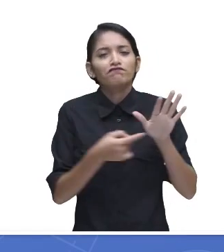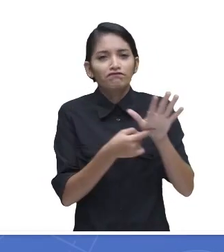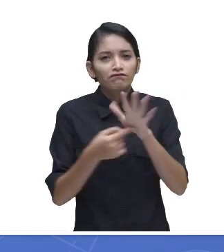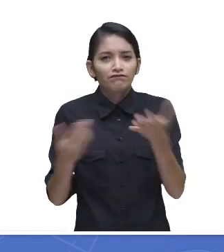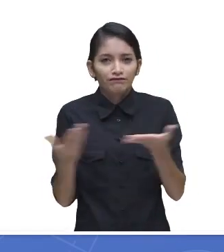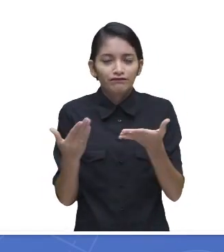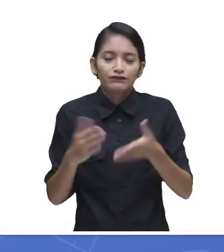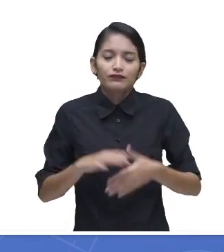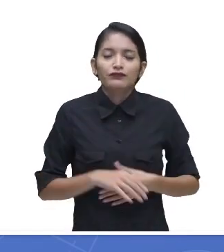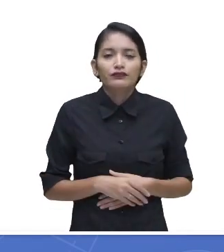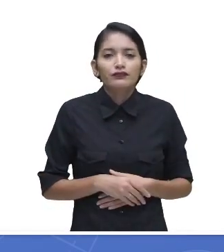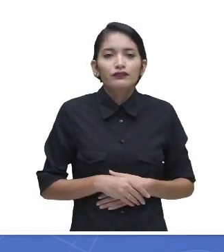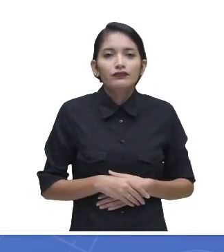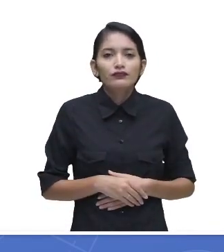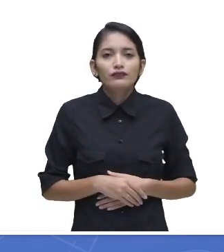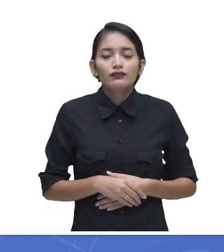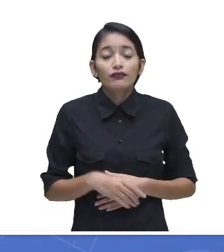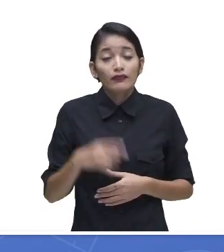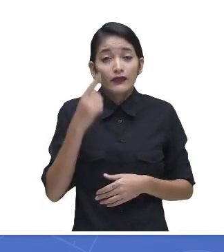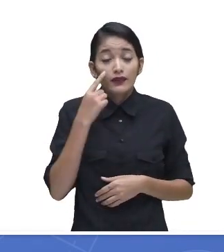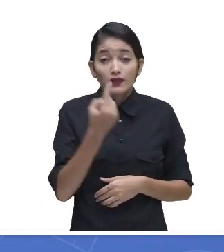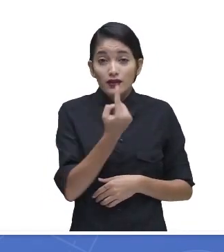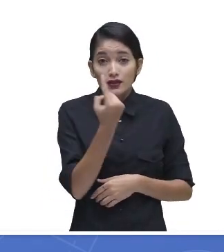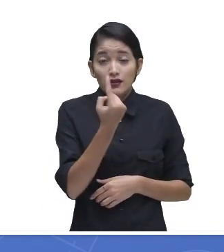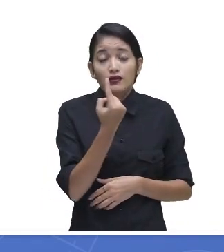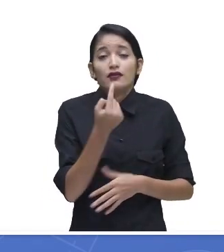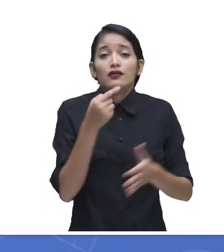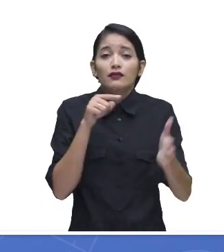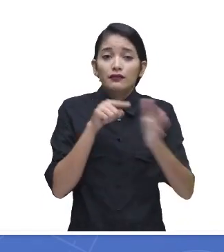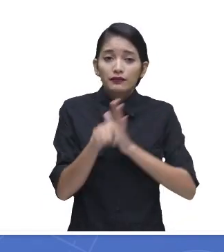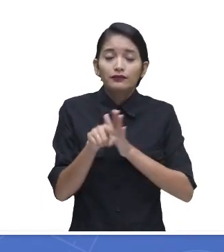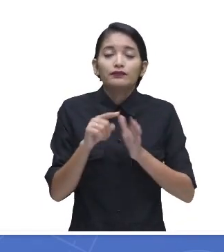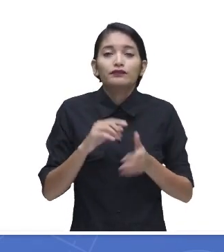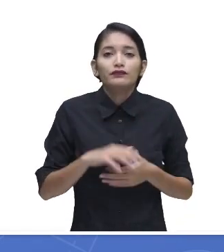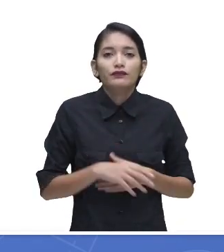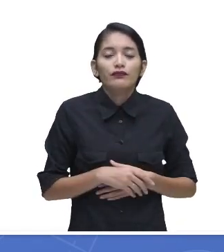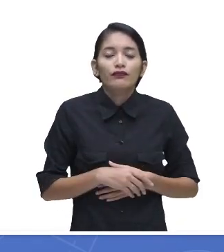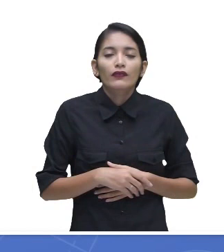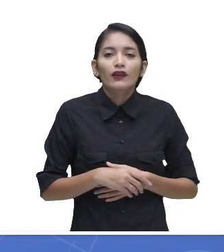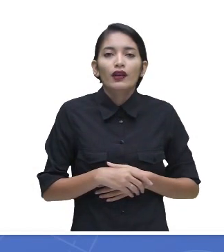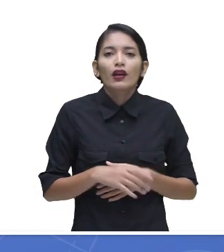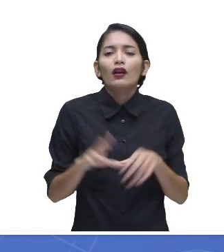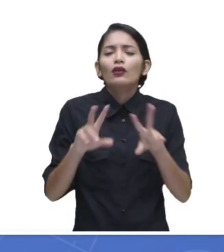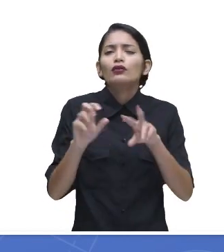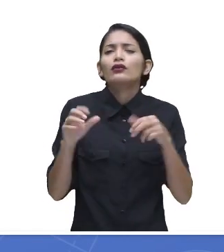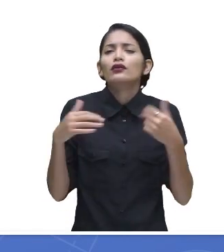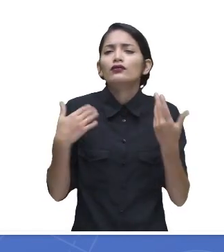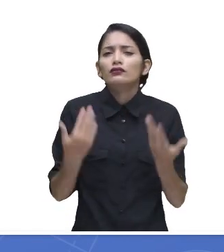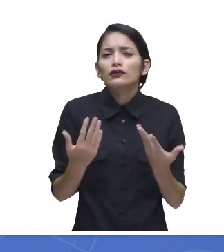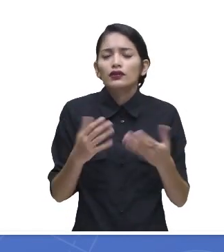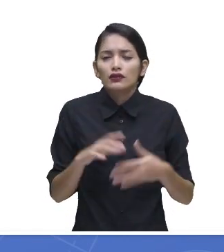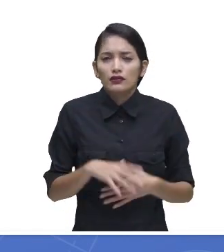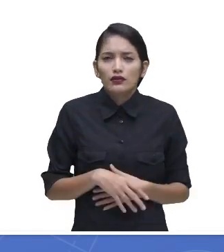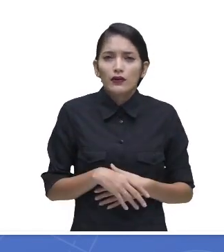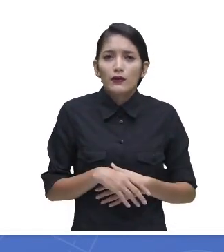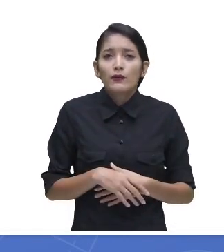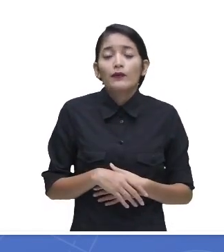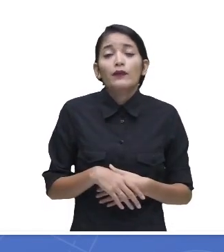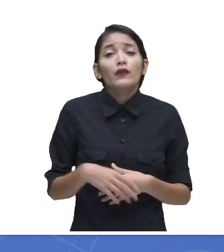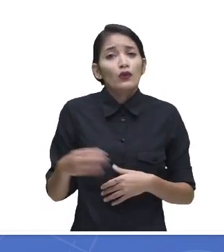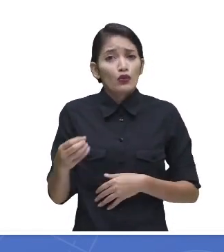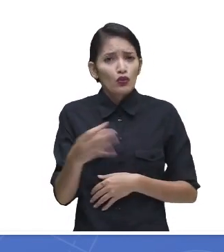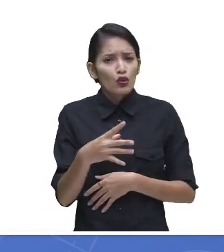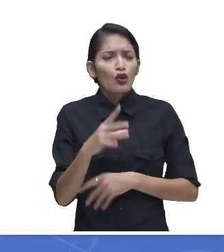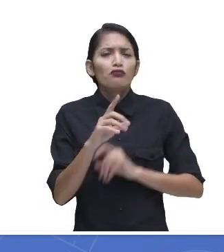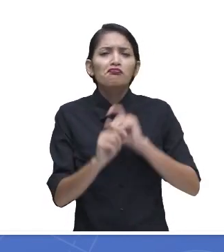hoje. Então vamos lá, vamos ver a primeira questão, vamos retomar aqui. Nós falamos sobre a questão do moderno, né, o que tem